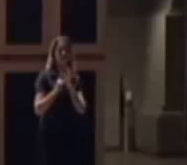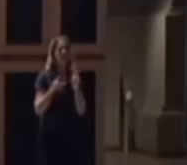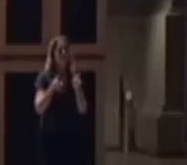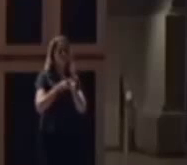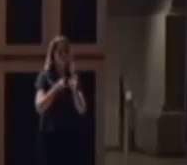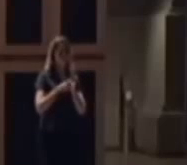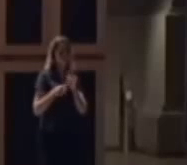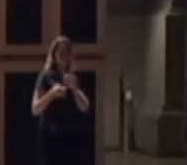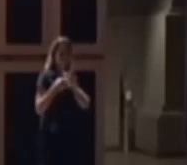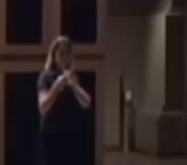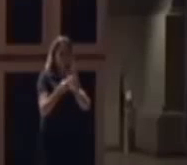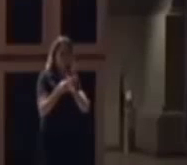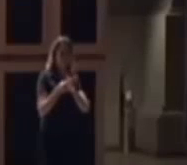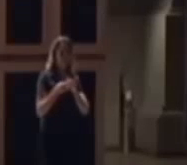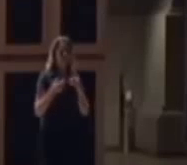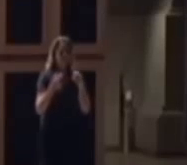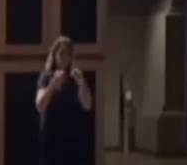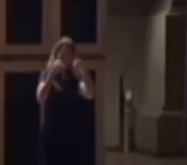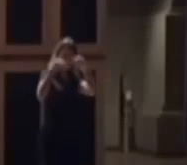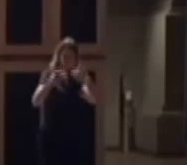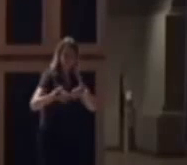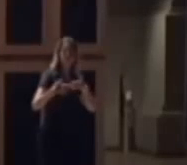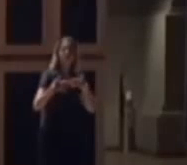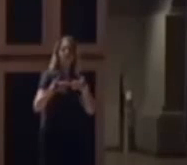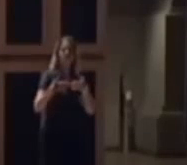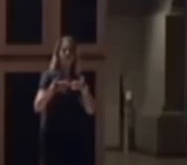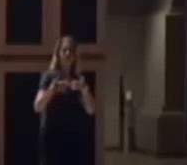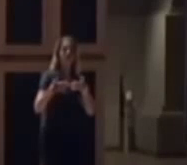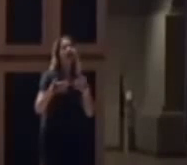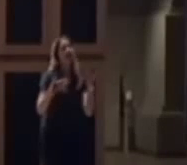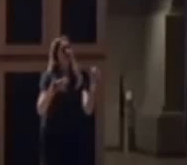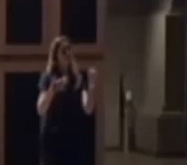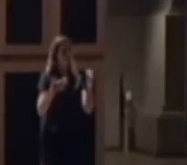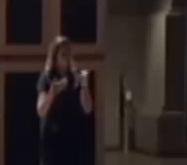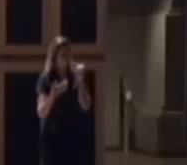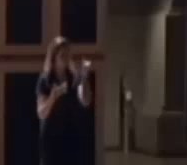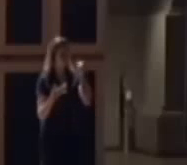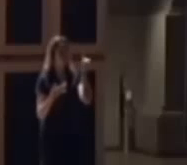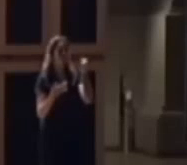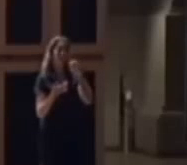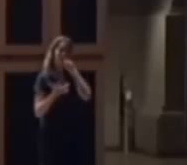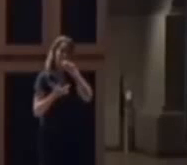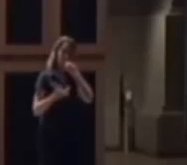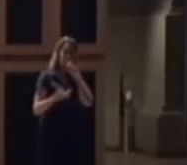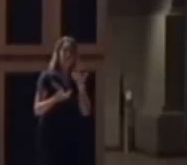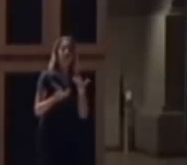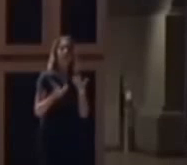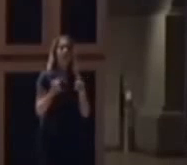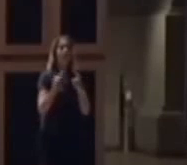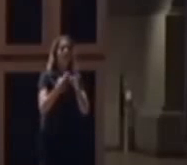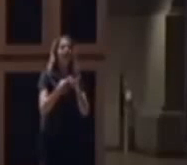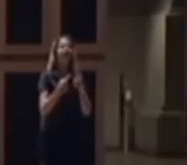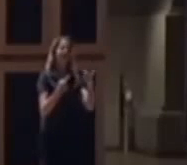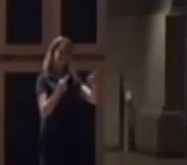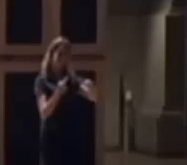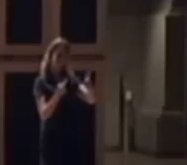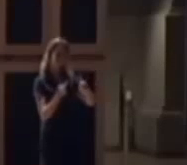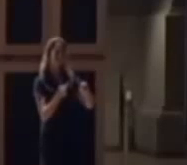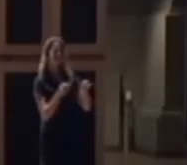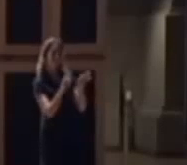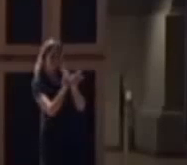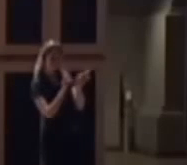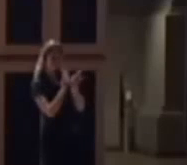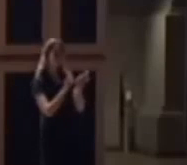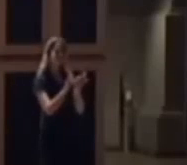termo de parceria, mas a avaliação. Então, isso é algo que é muito positivo. É evidente que existem revisões, existem processos